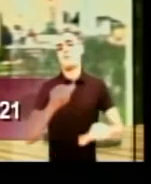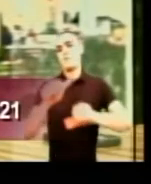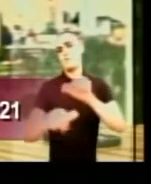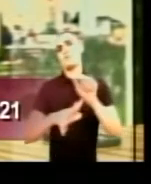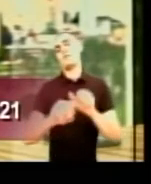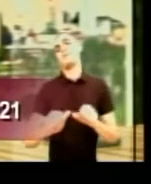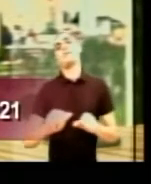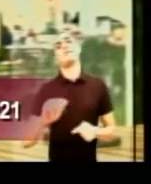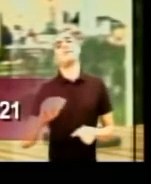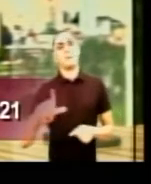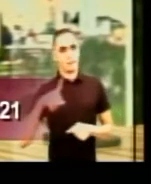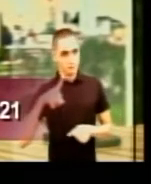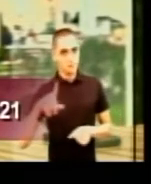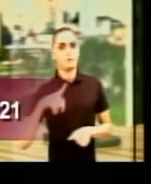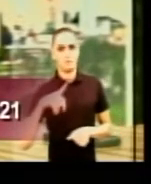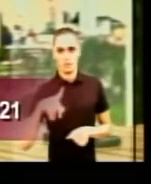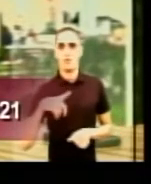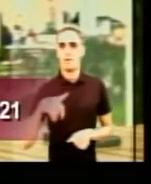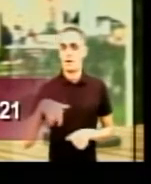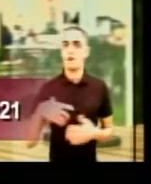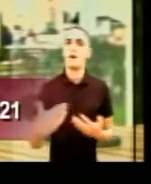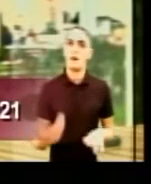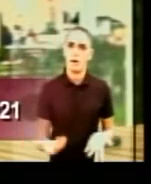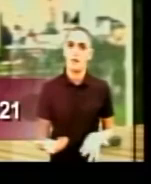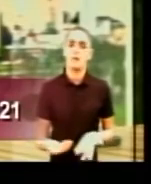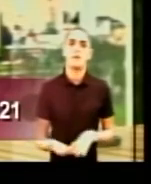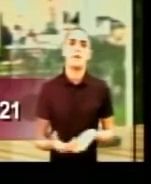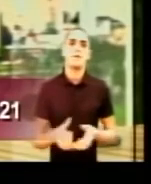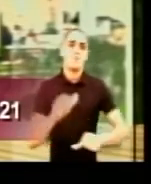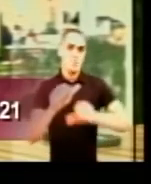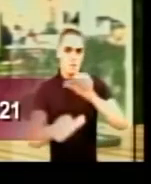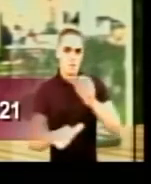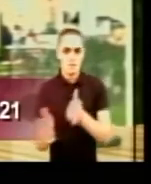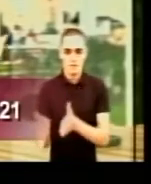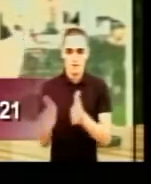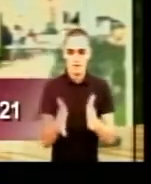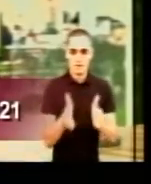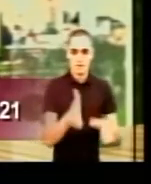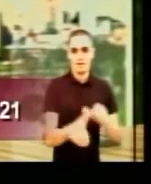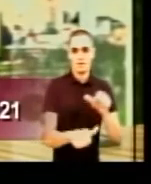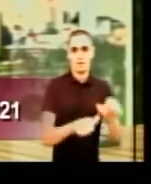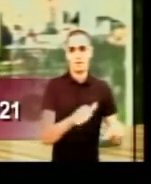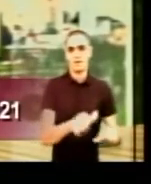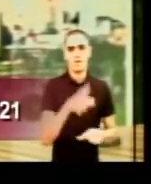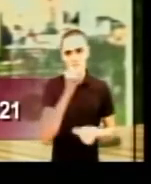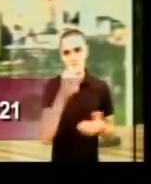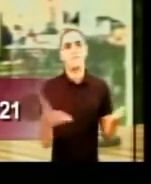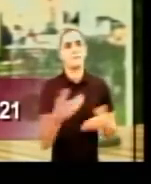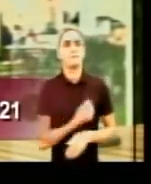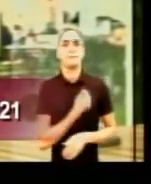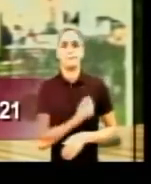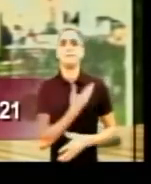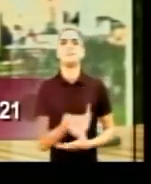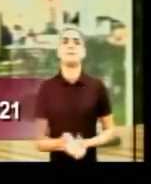acabar acontecendo com a mudança de fase aí.